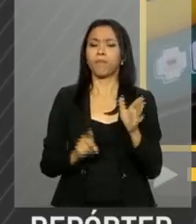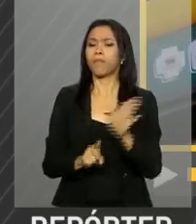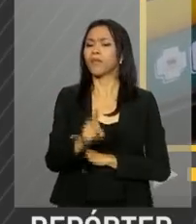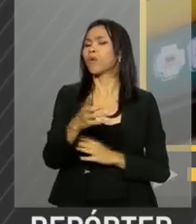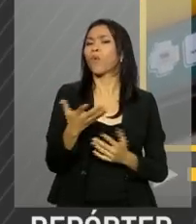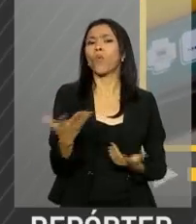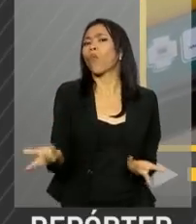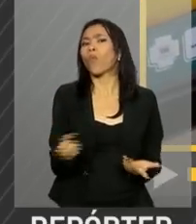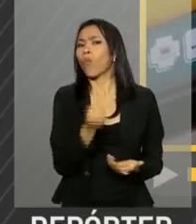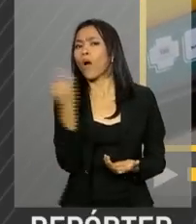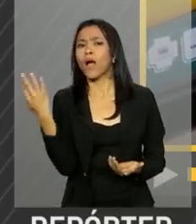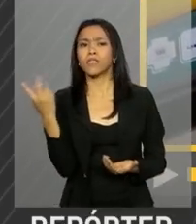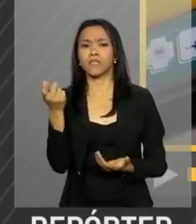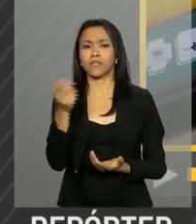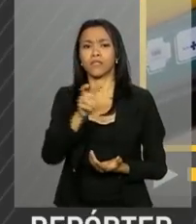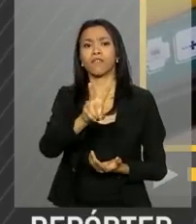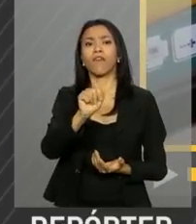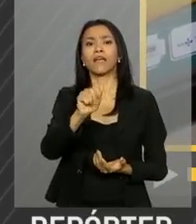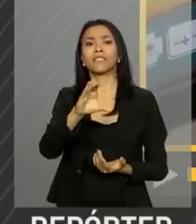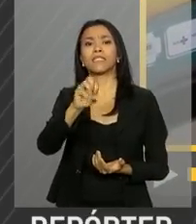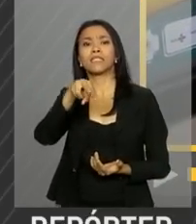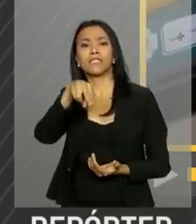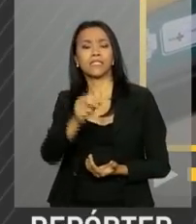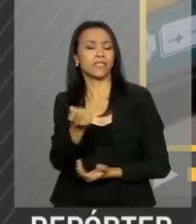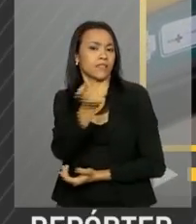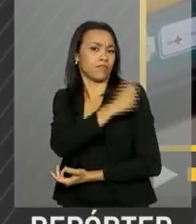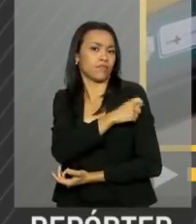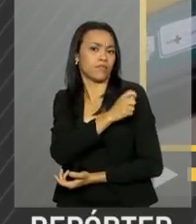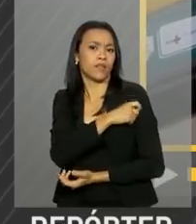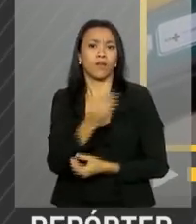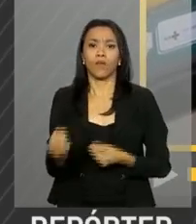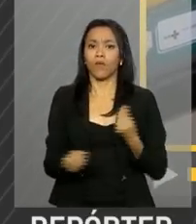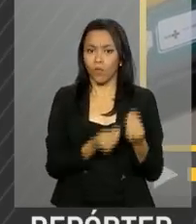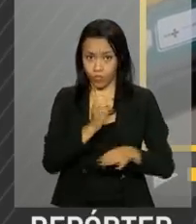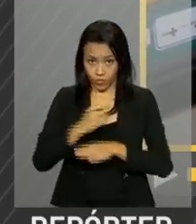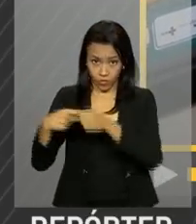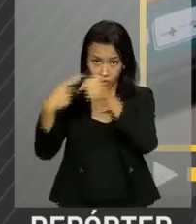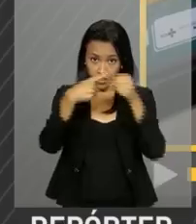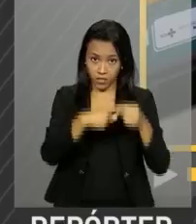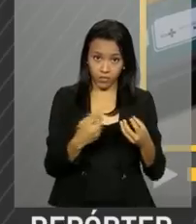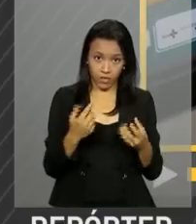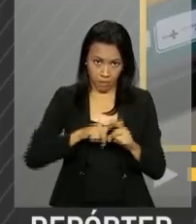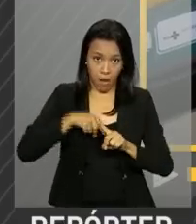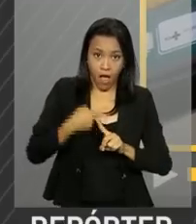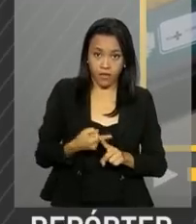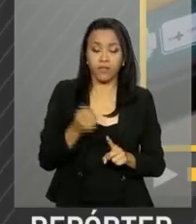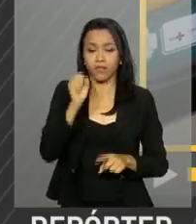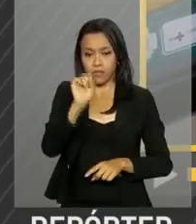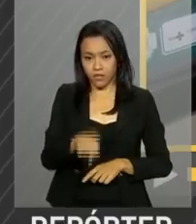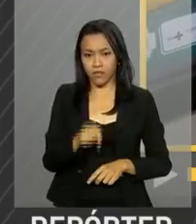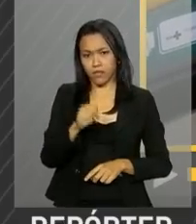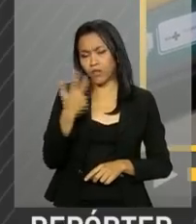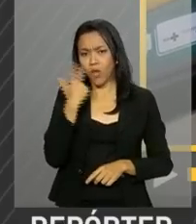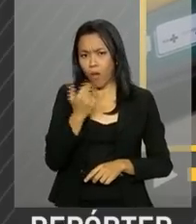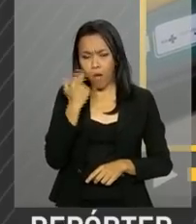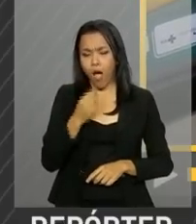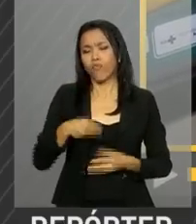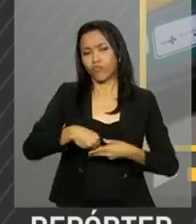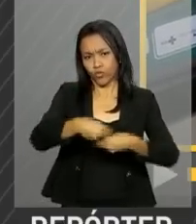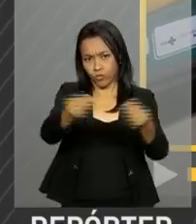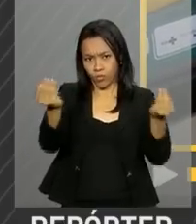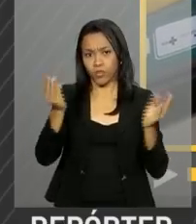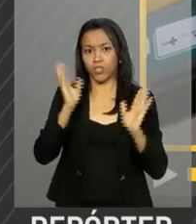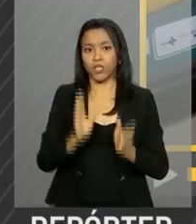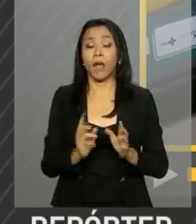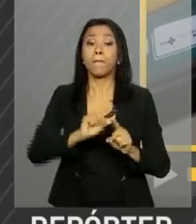vão estar disponíveis? O Ministério colocou doses extras para os municípios? Isso mesmo. Além das doses de rotina habitualmente distribuídas,